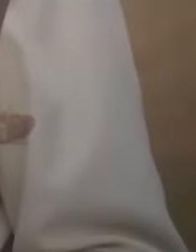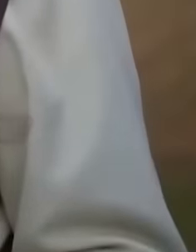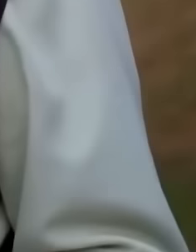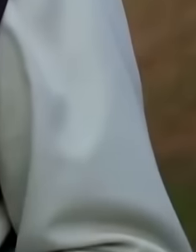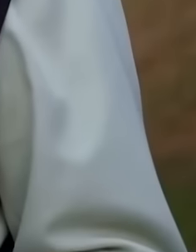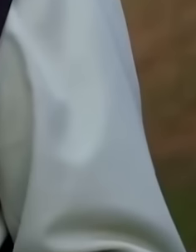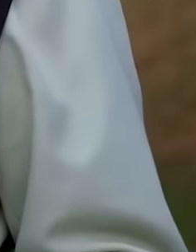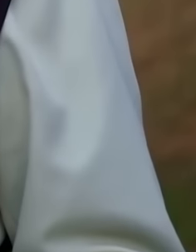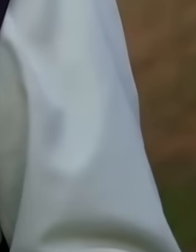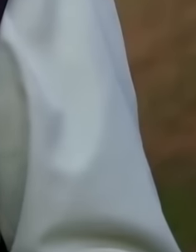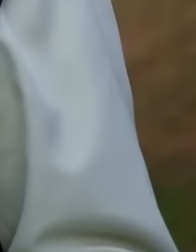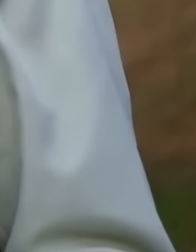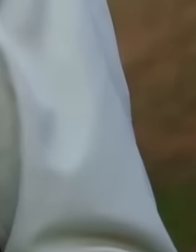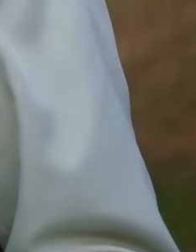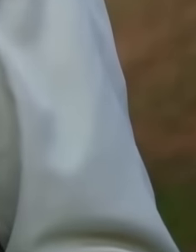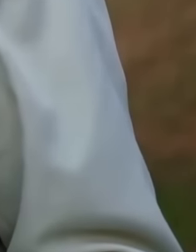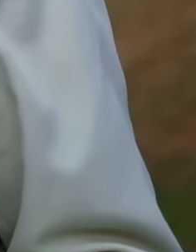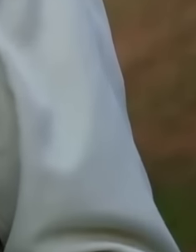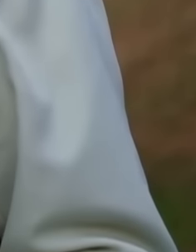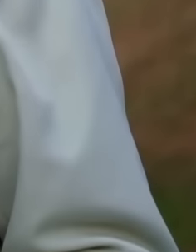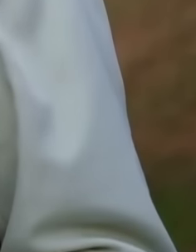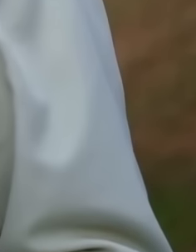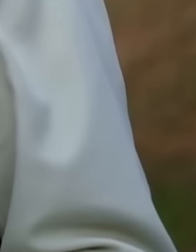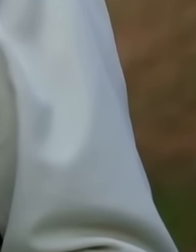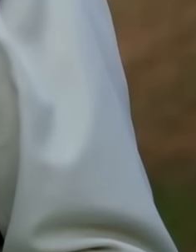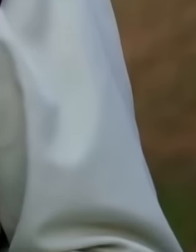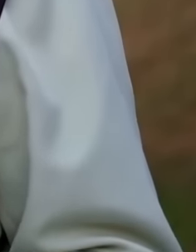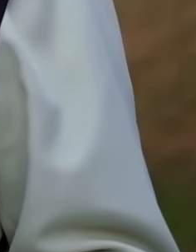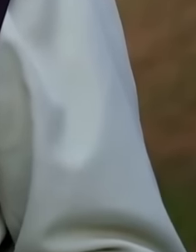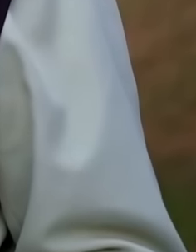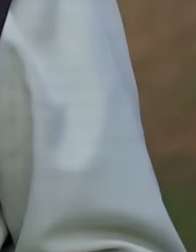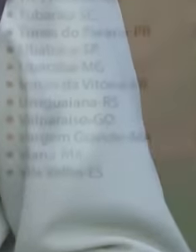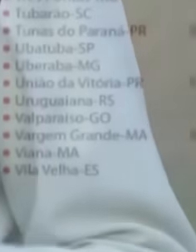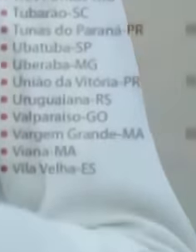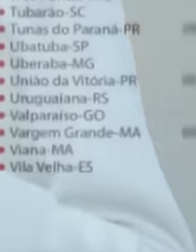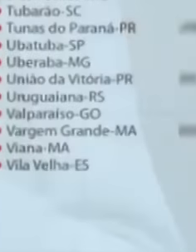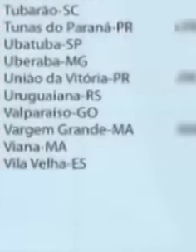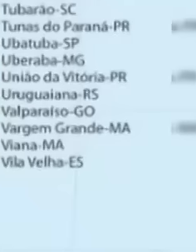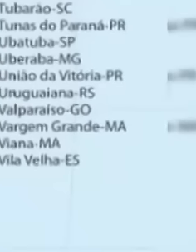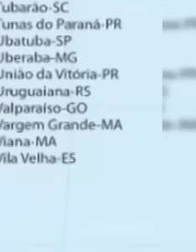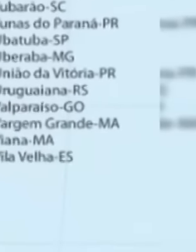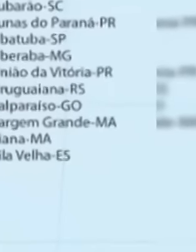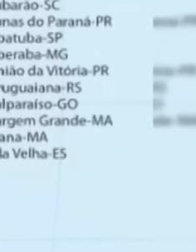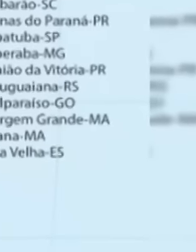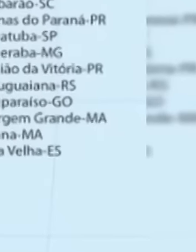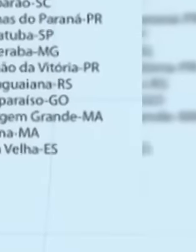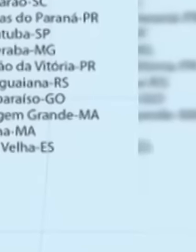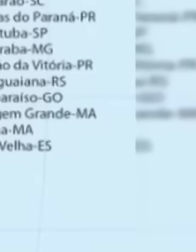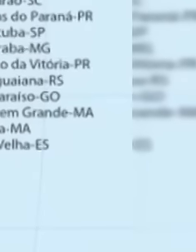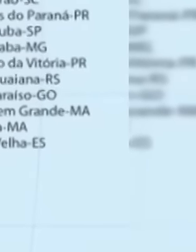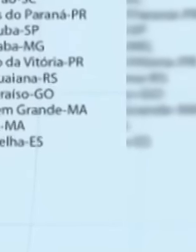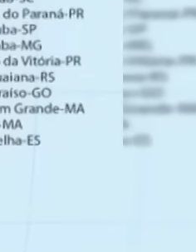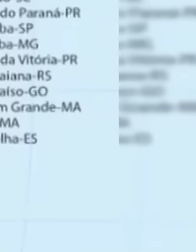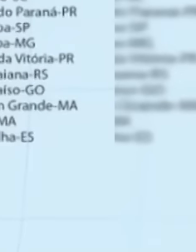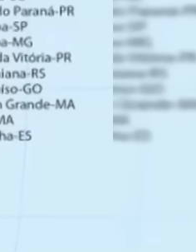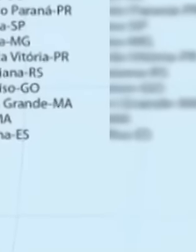pessoas. Fundou também o Fundo Misericórdia, que auxiliaria com doações 650